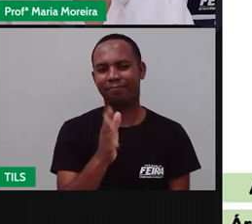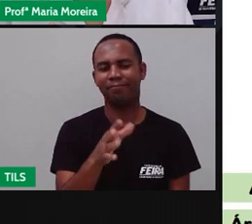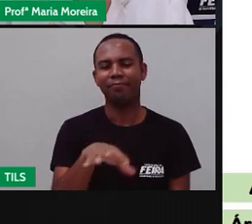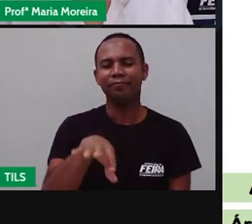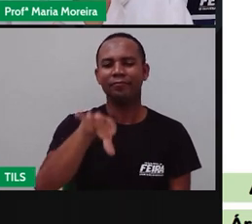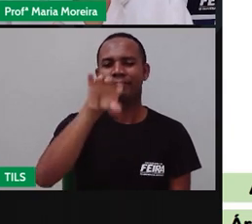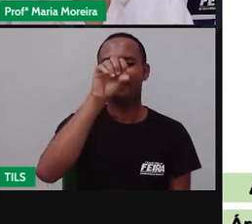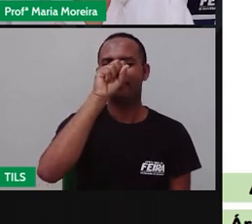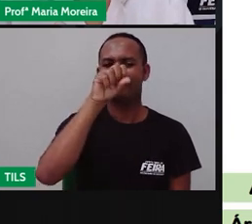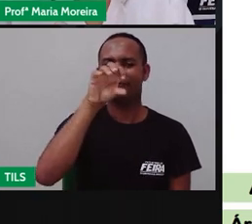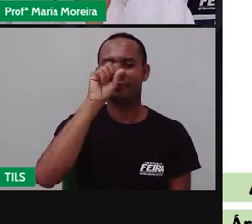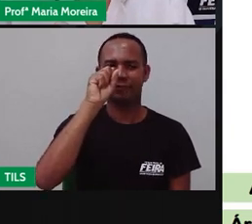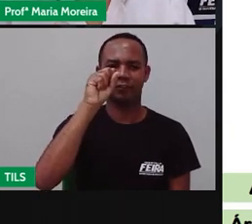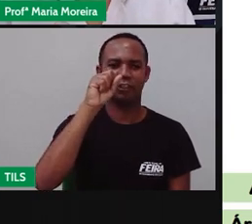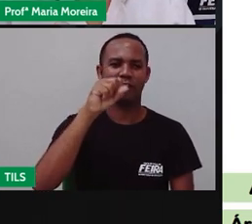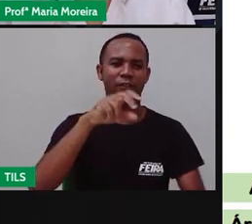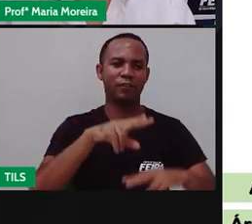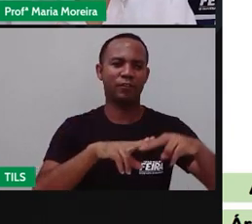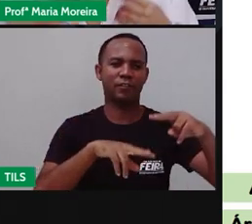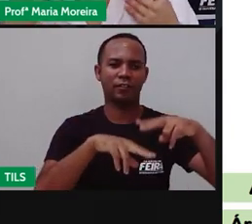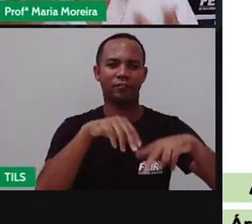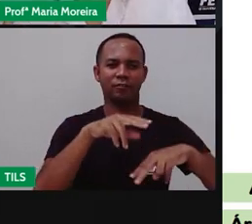Tá?